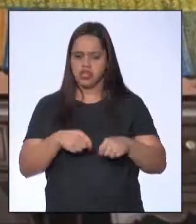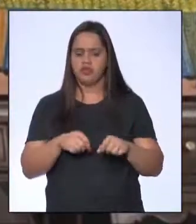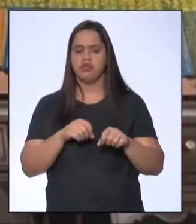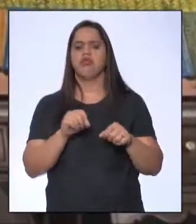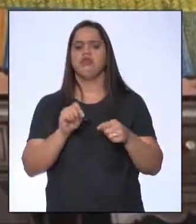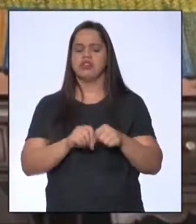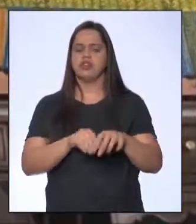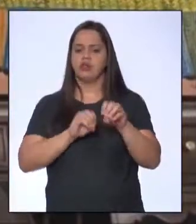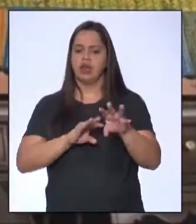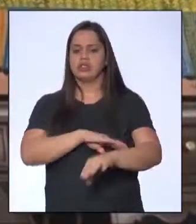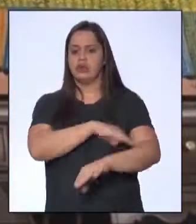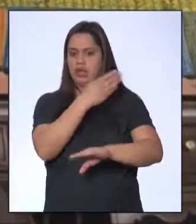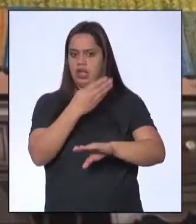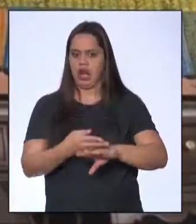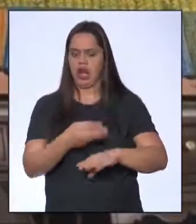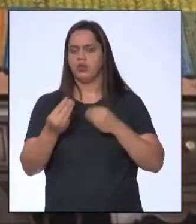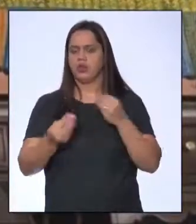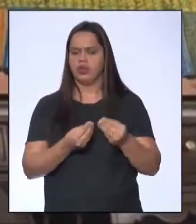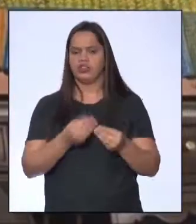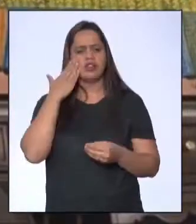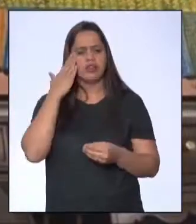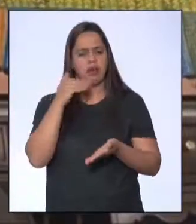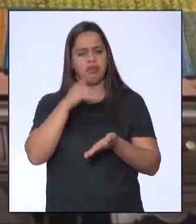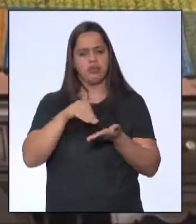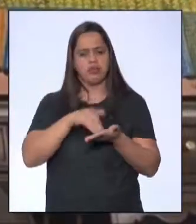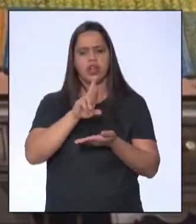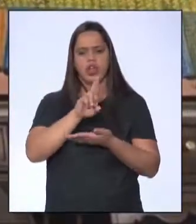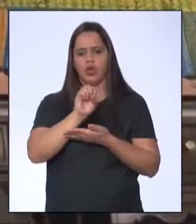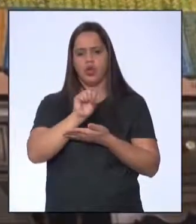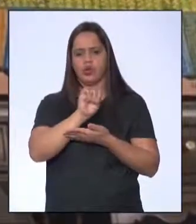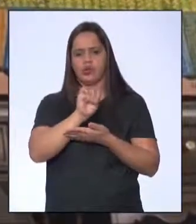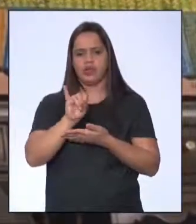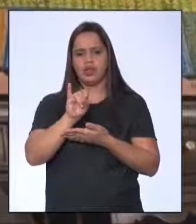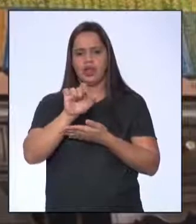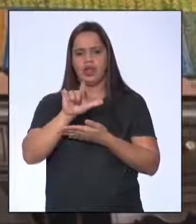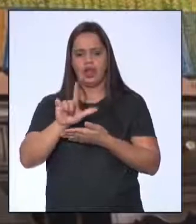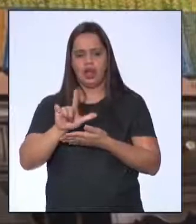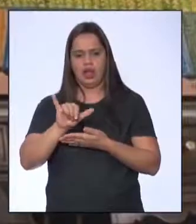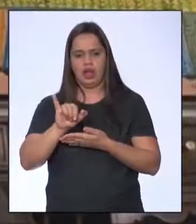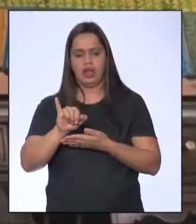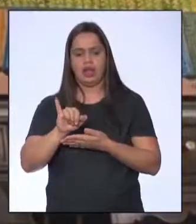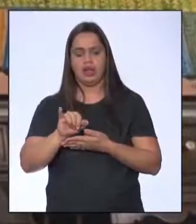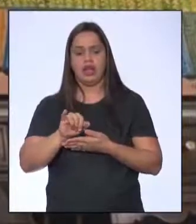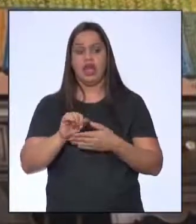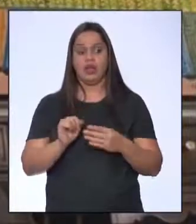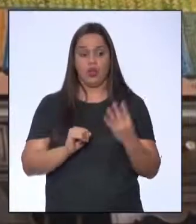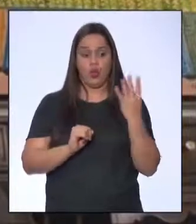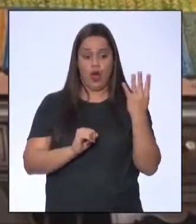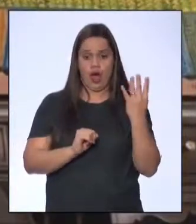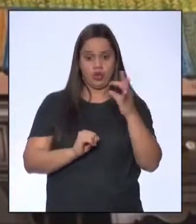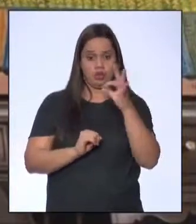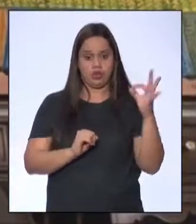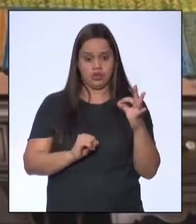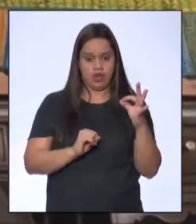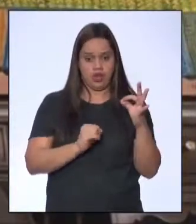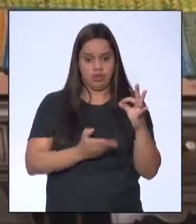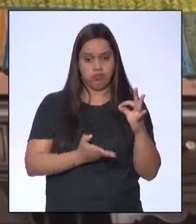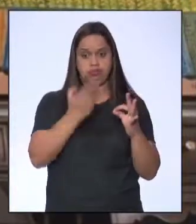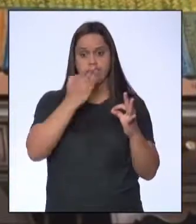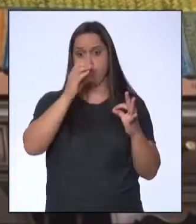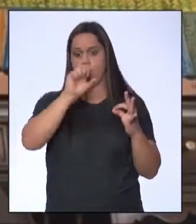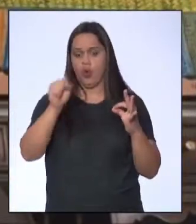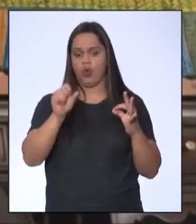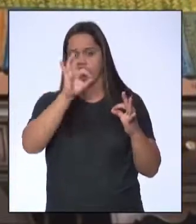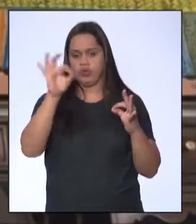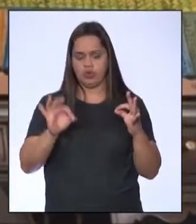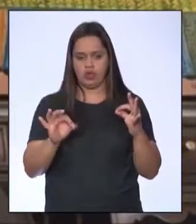gente sabe que o Rocieli fez um esforço enorme, passou de 4% para 8% em um ano as escolas